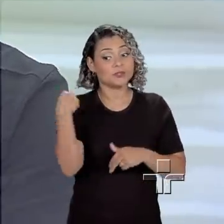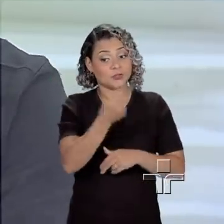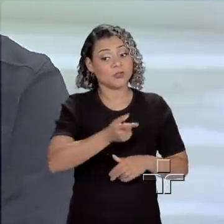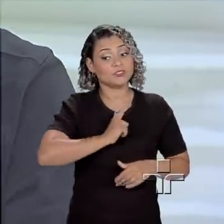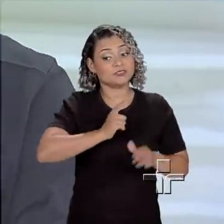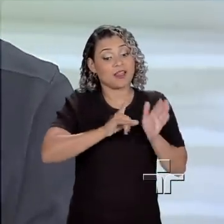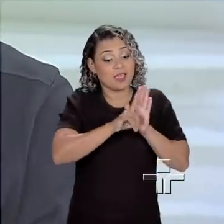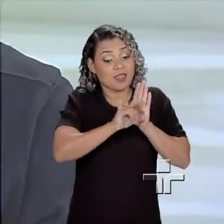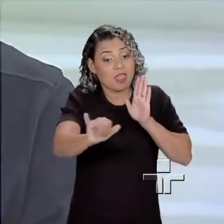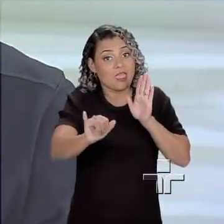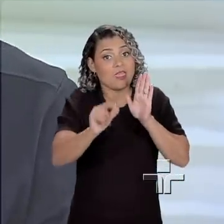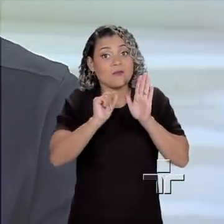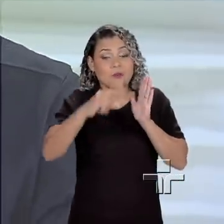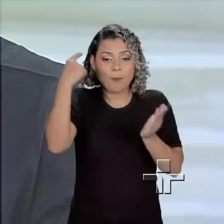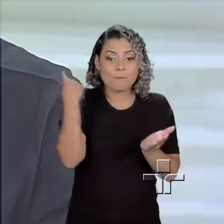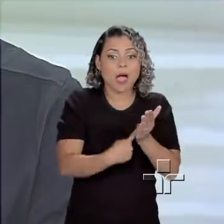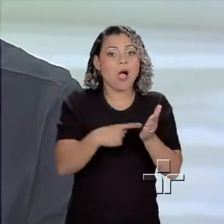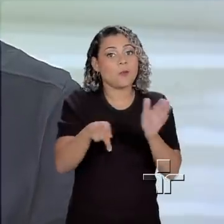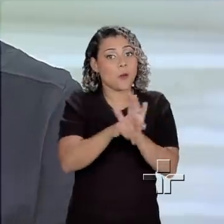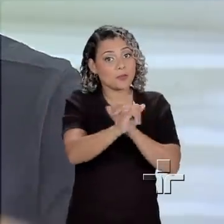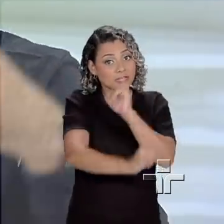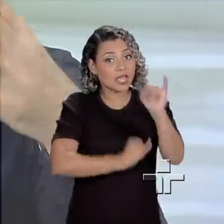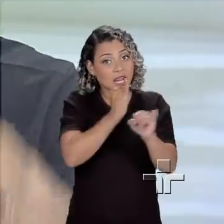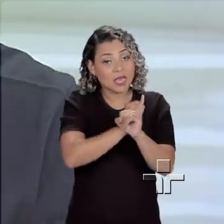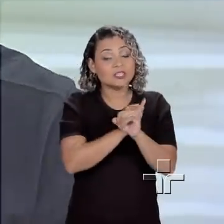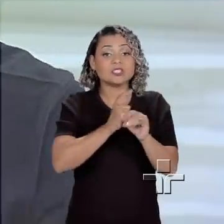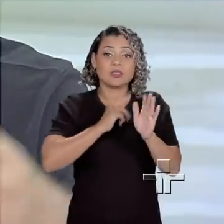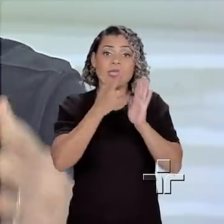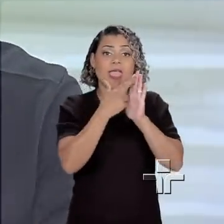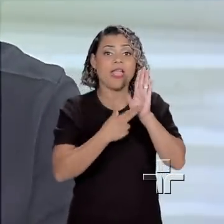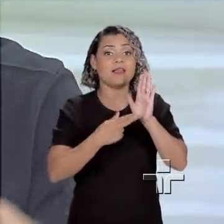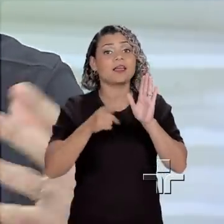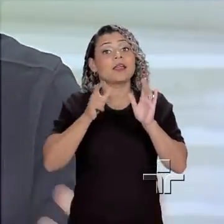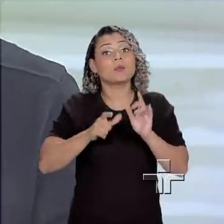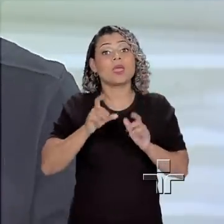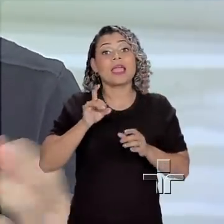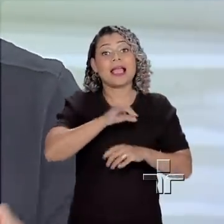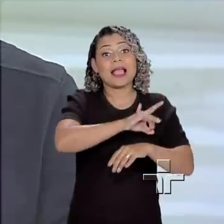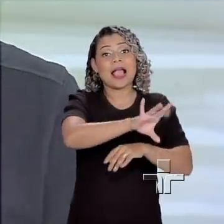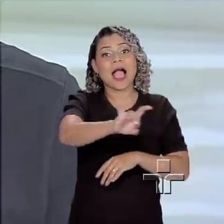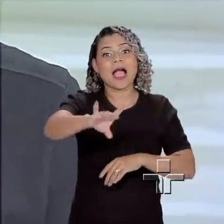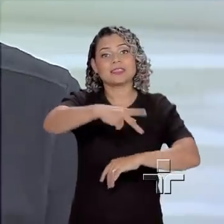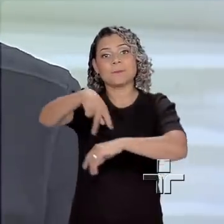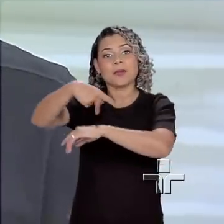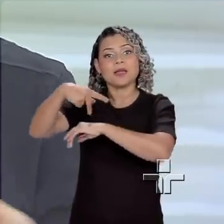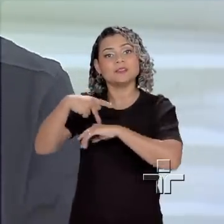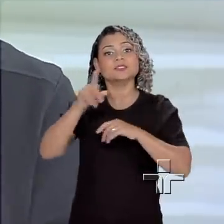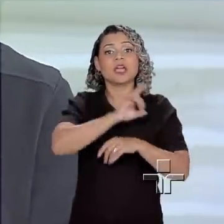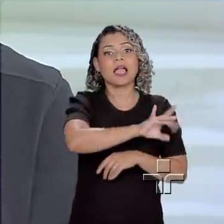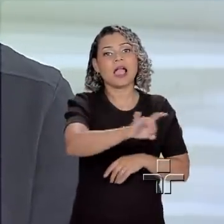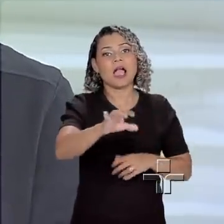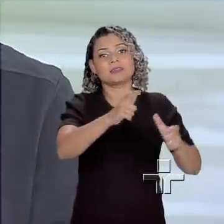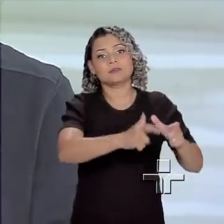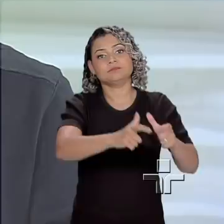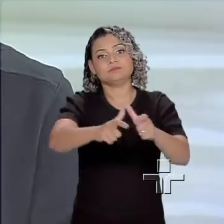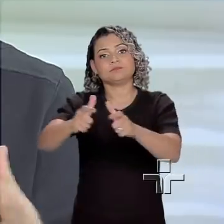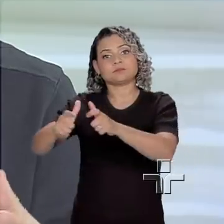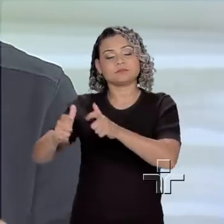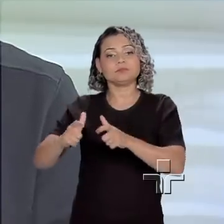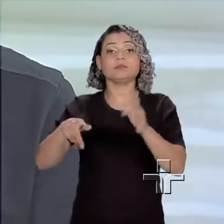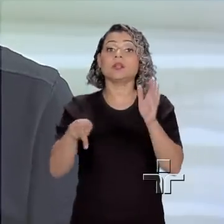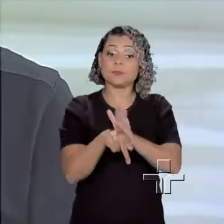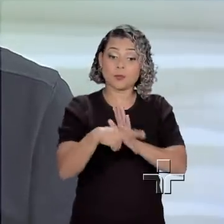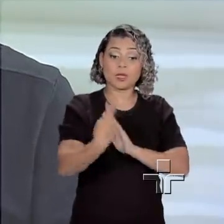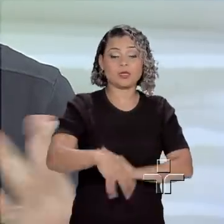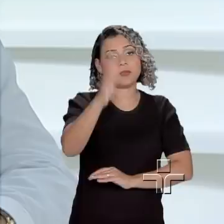legislação brasileira, o Marco Civil na internet, que regula a internet no espaço legal, territorial do Brasil.